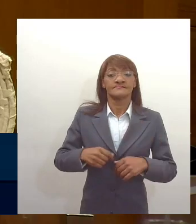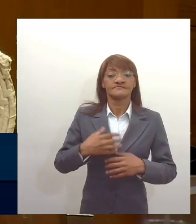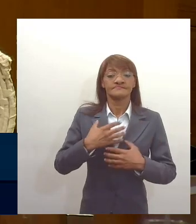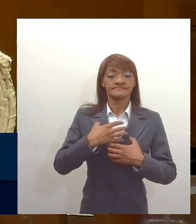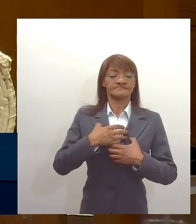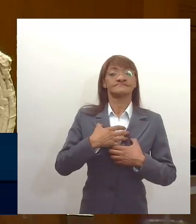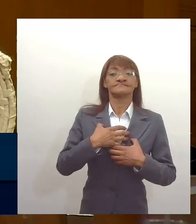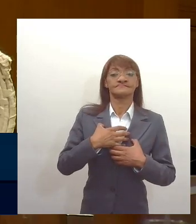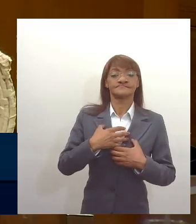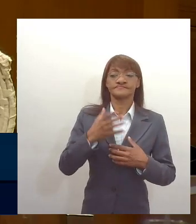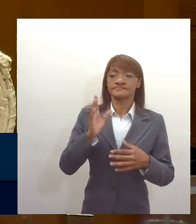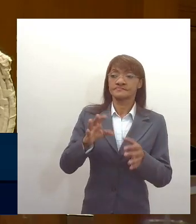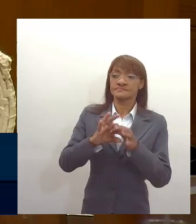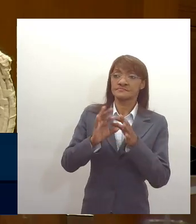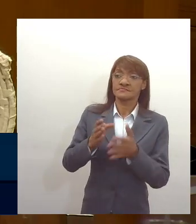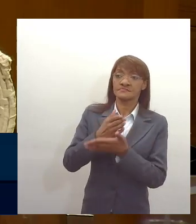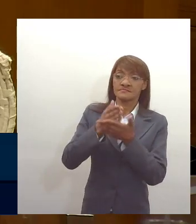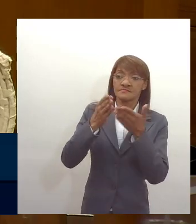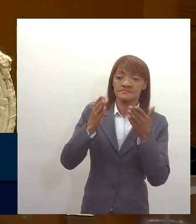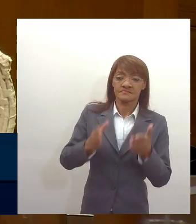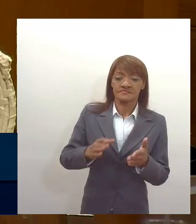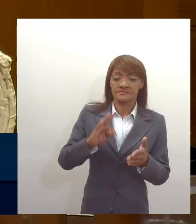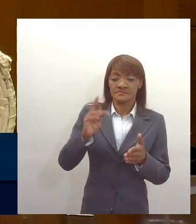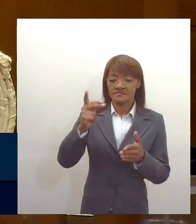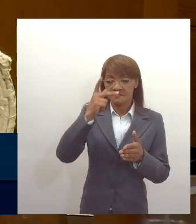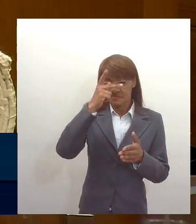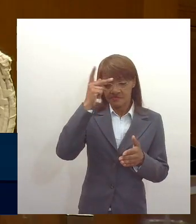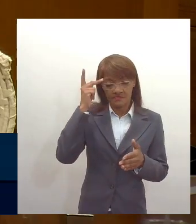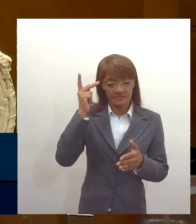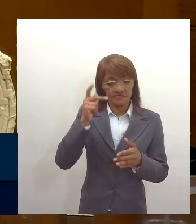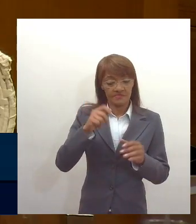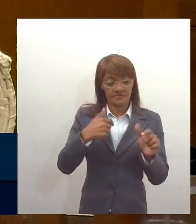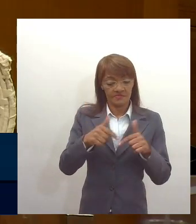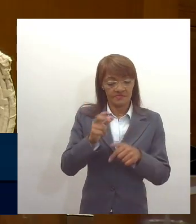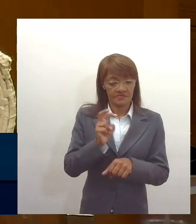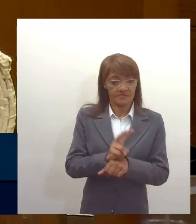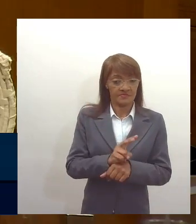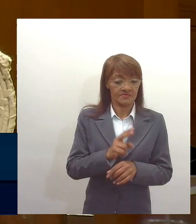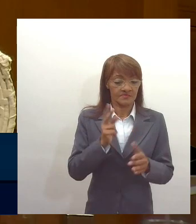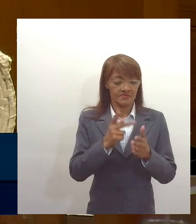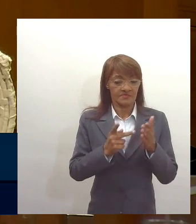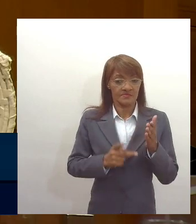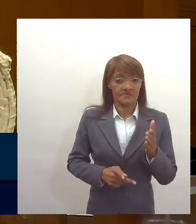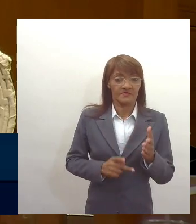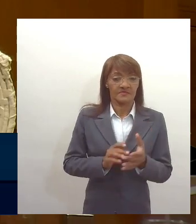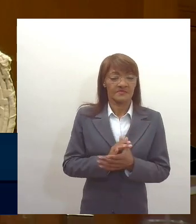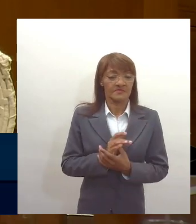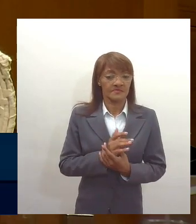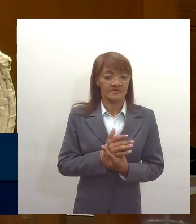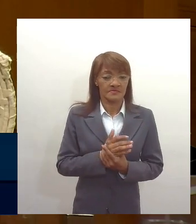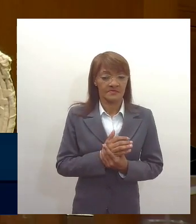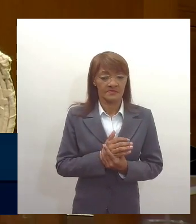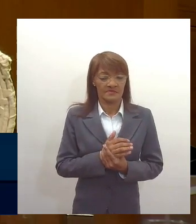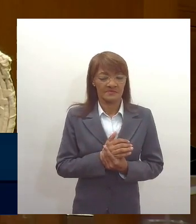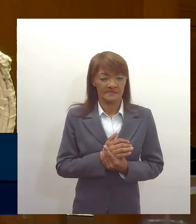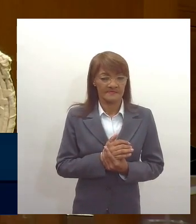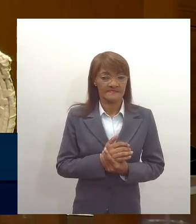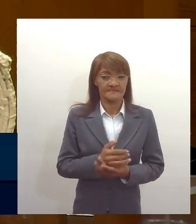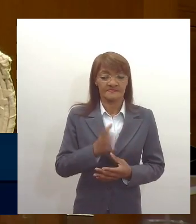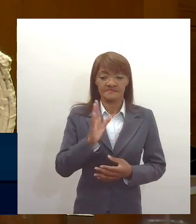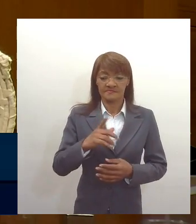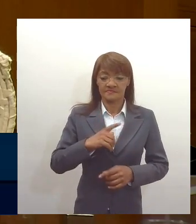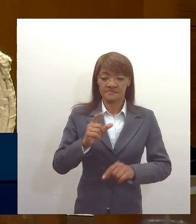poder ter um emprego. É um projeto ligado à empregabilidade. Ela disse que na portaria que vai sair recentemente, o